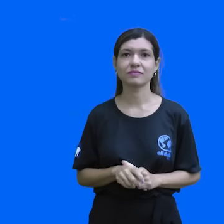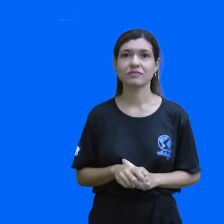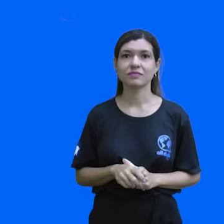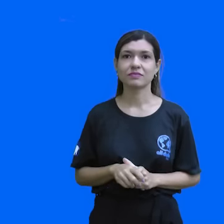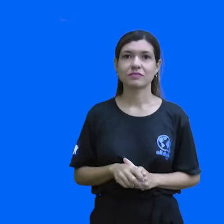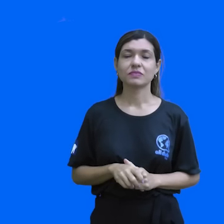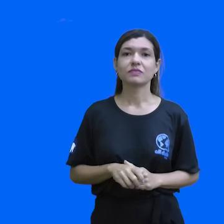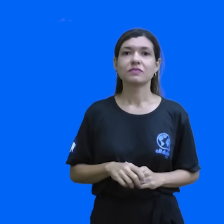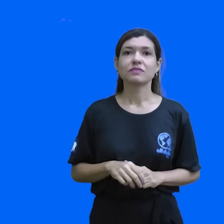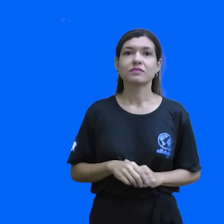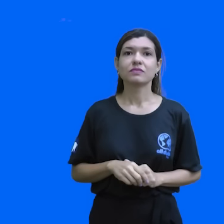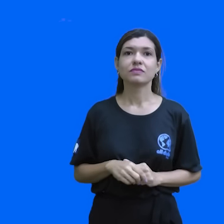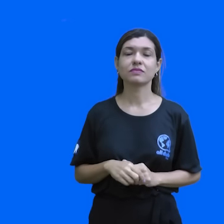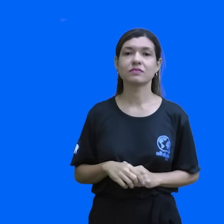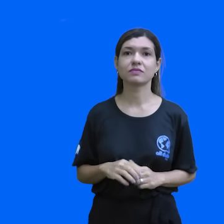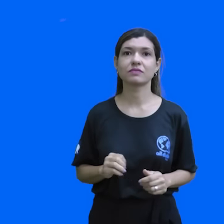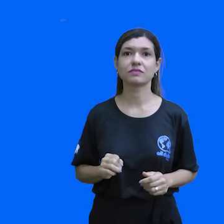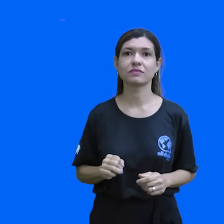uma.